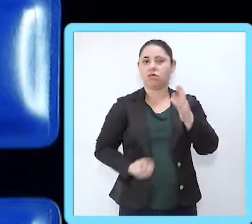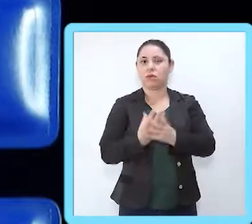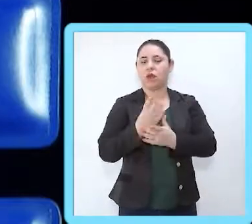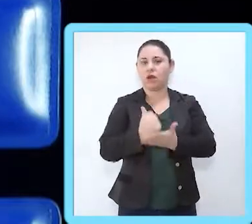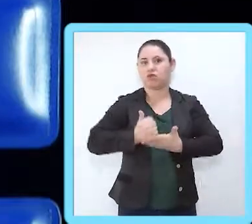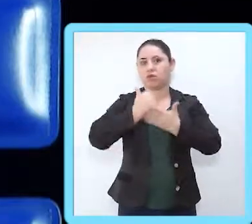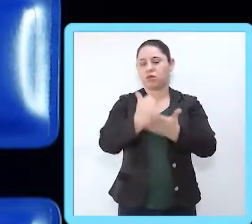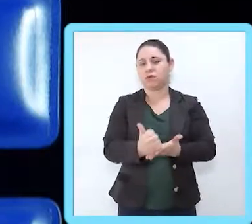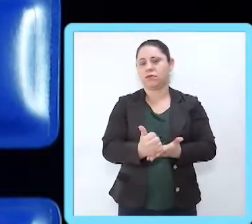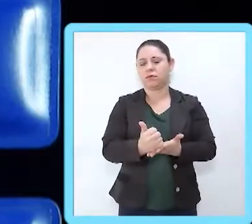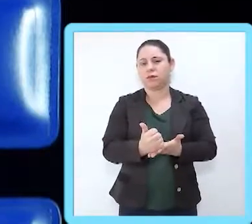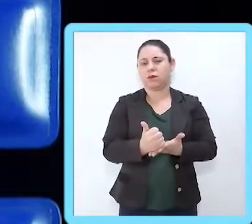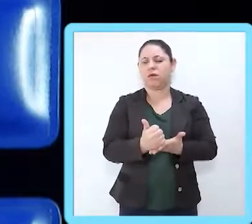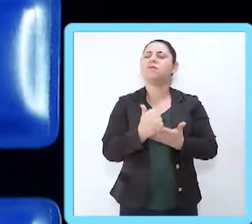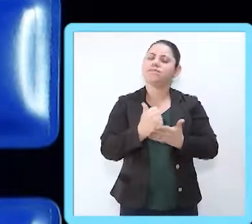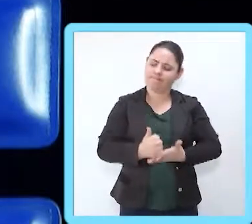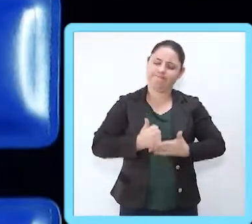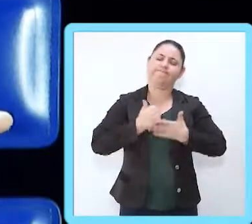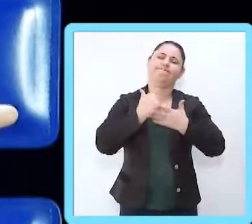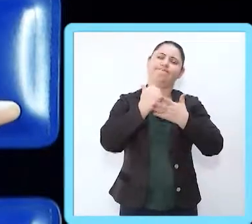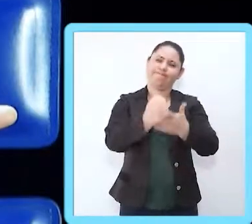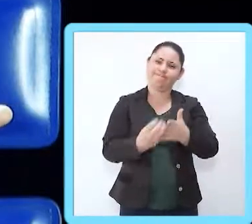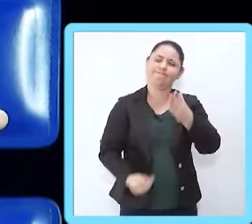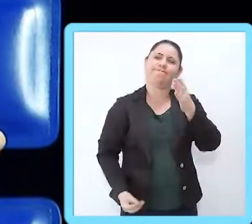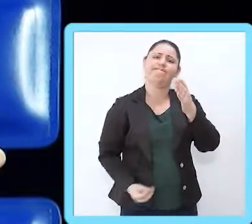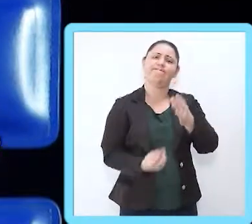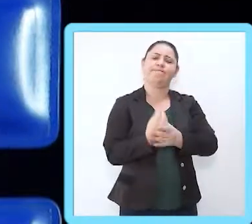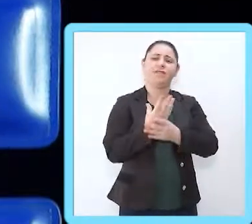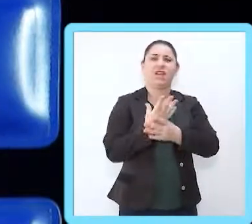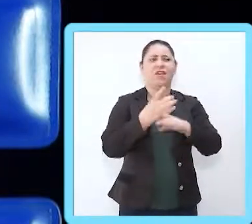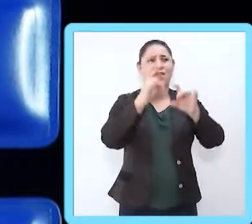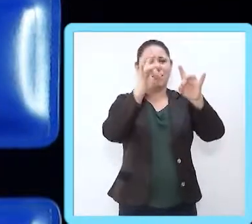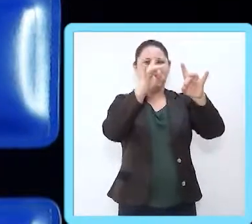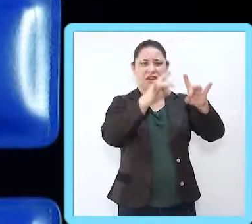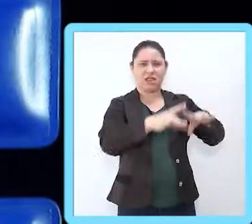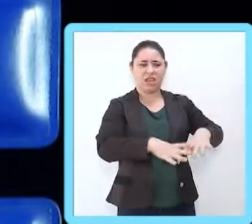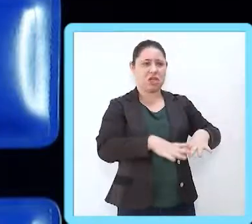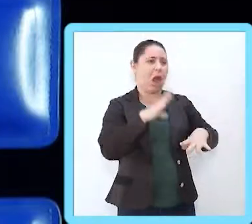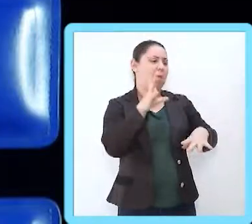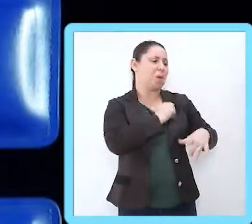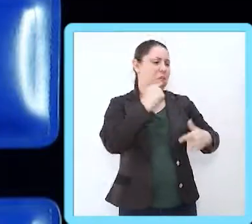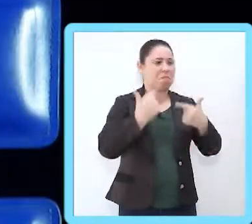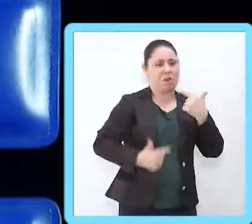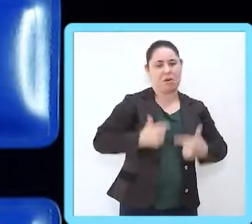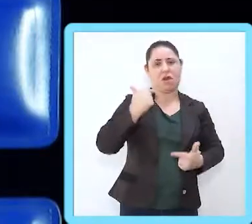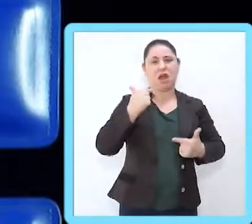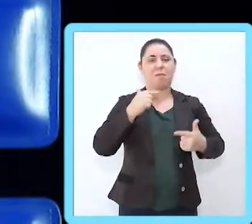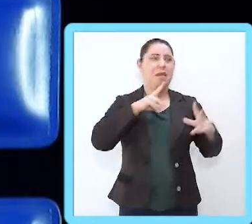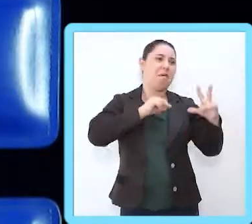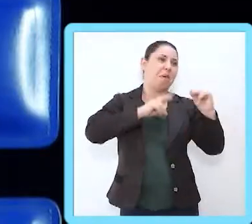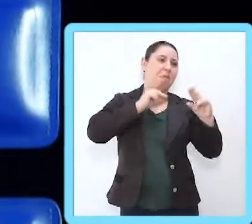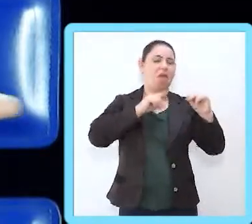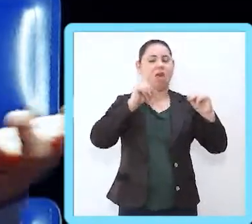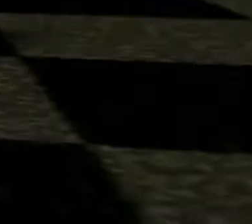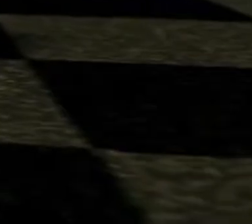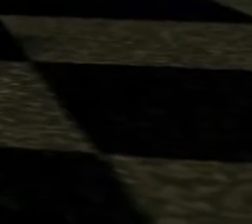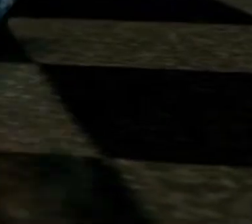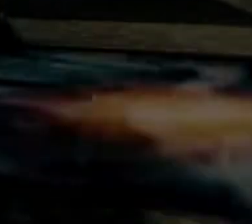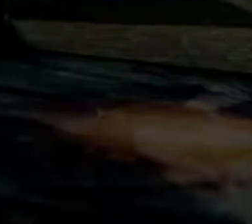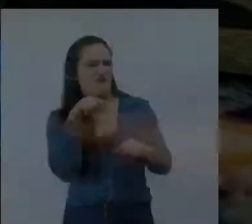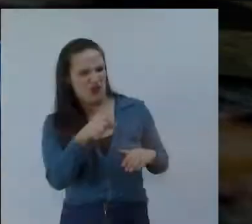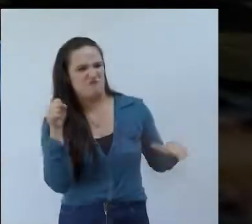podemos criar, se nós podemos ajudar, vamos ajudar, vamos criar, vamos deixar as paixões políticas, o iê de